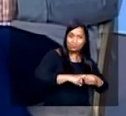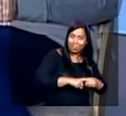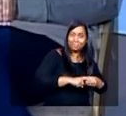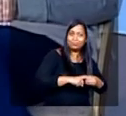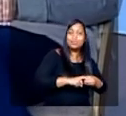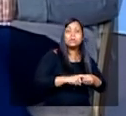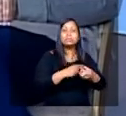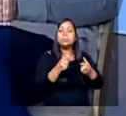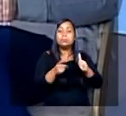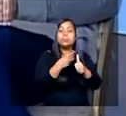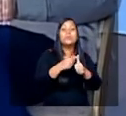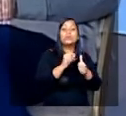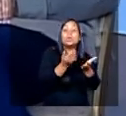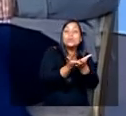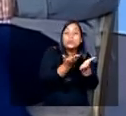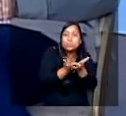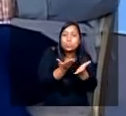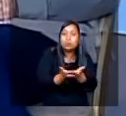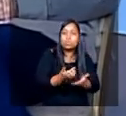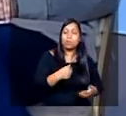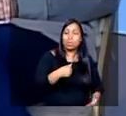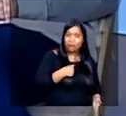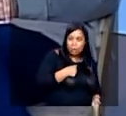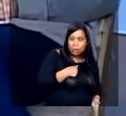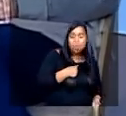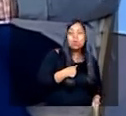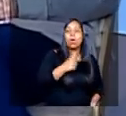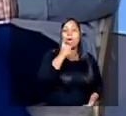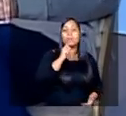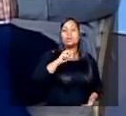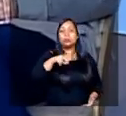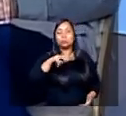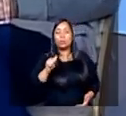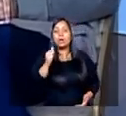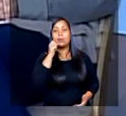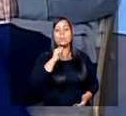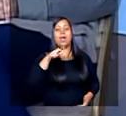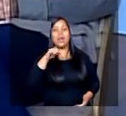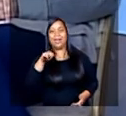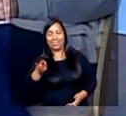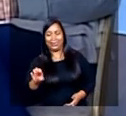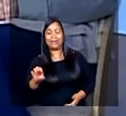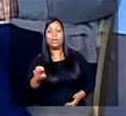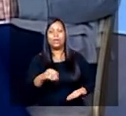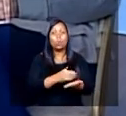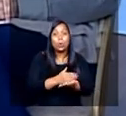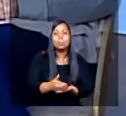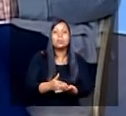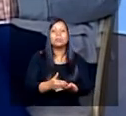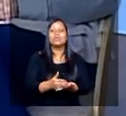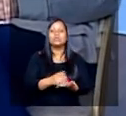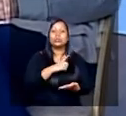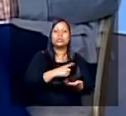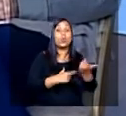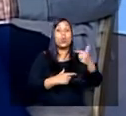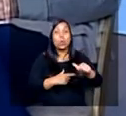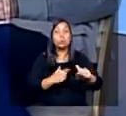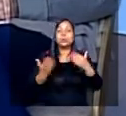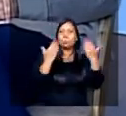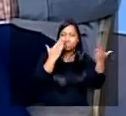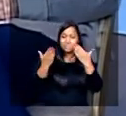bebês, estudando primeiro. Que ficou eu, a Sônia, a Aline Inicialmente, a gente tinha uma outra psicóloga que